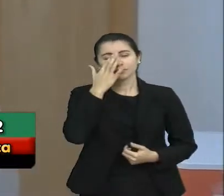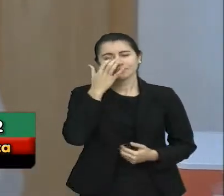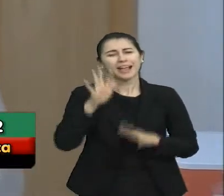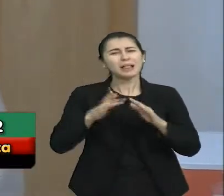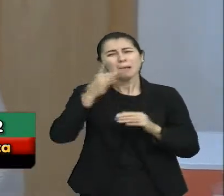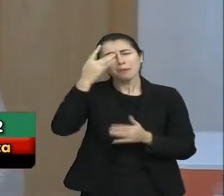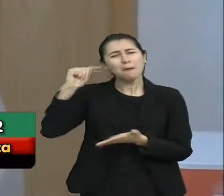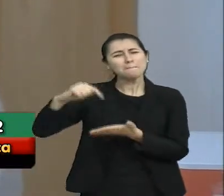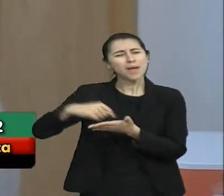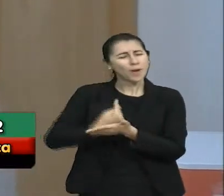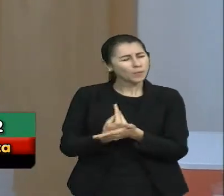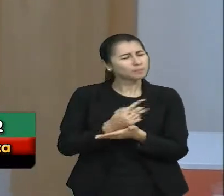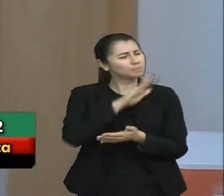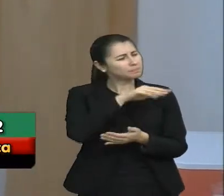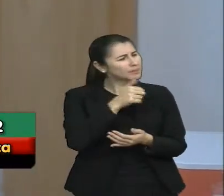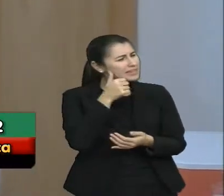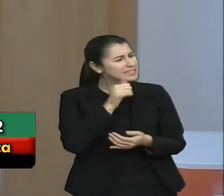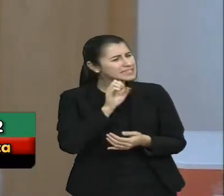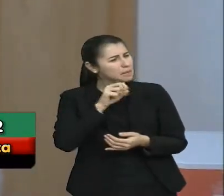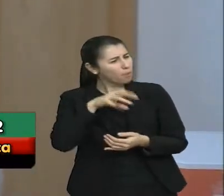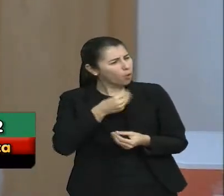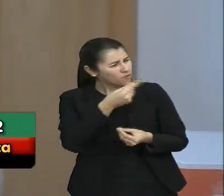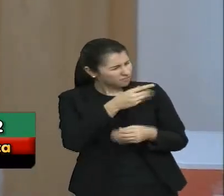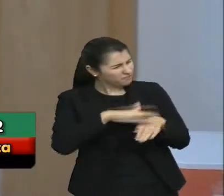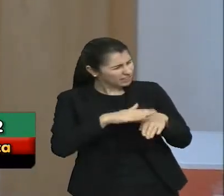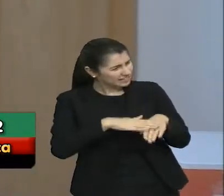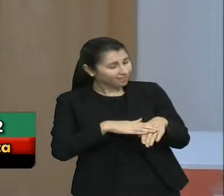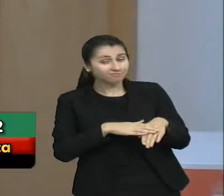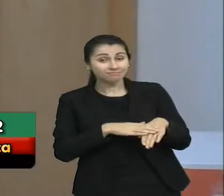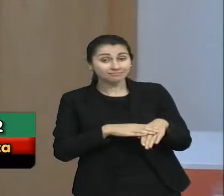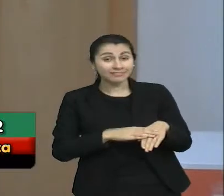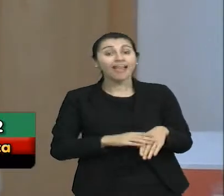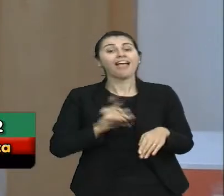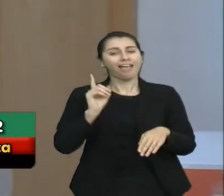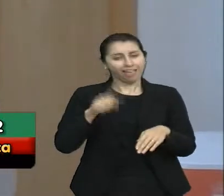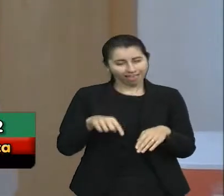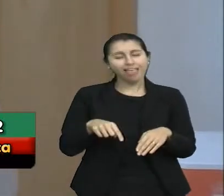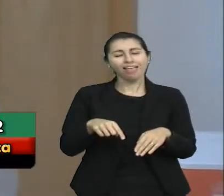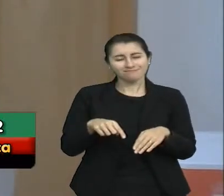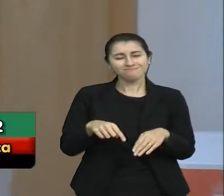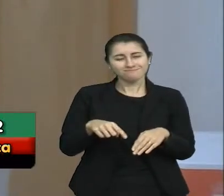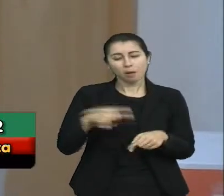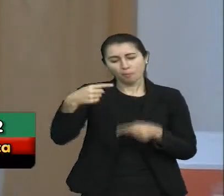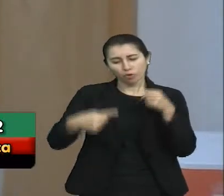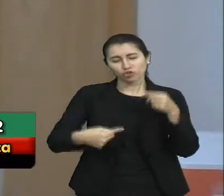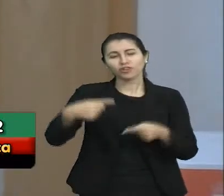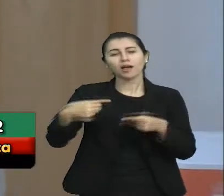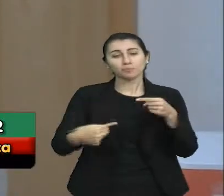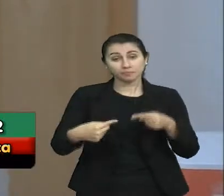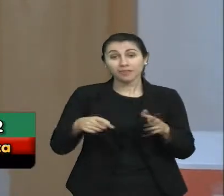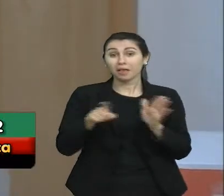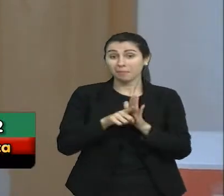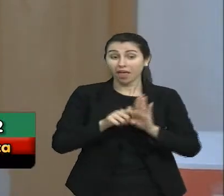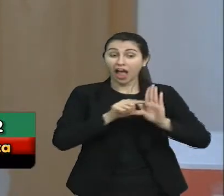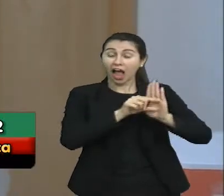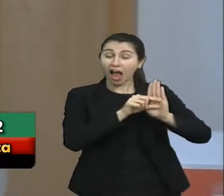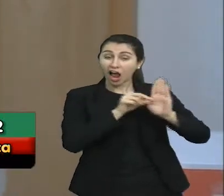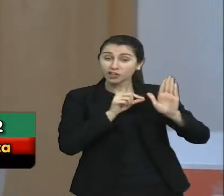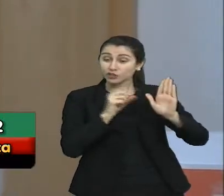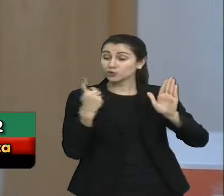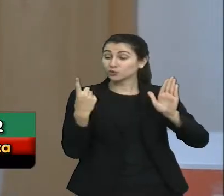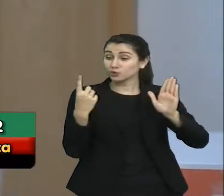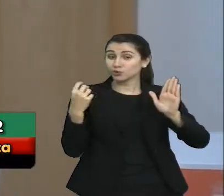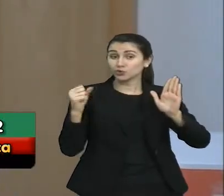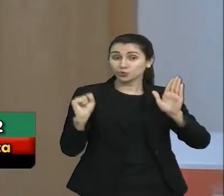vocês estão fazendo isso? Mas isso não é política pública. É sim, é artigo 5º da Constituição Federal e o artigo 18